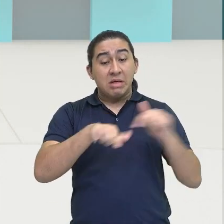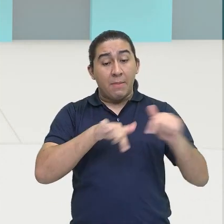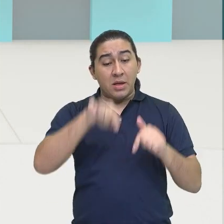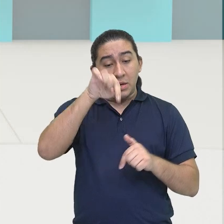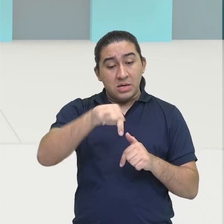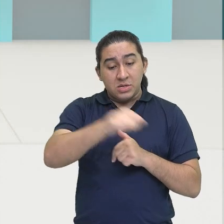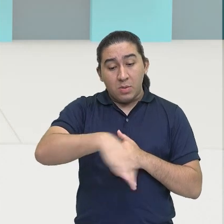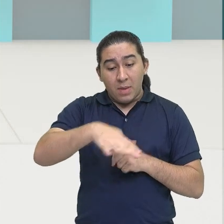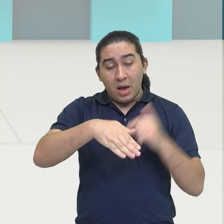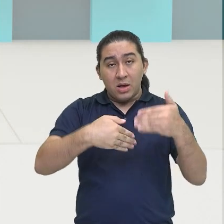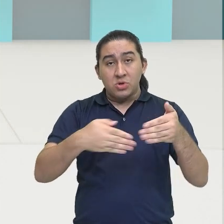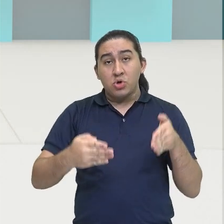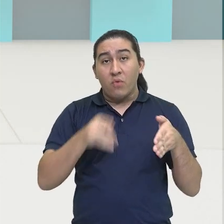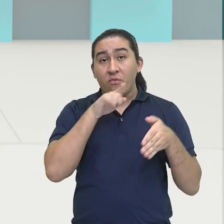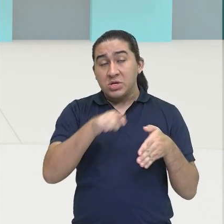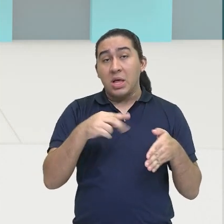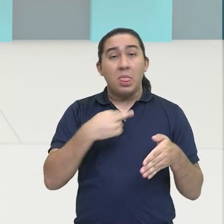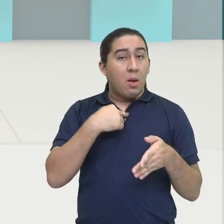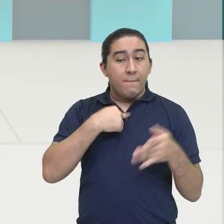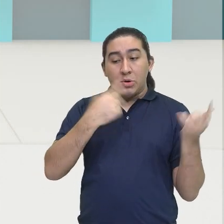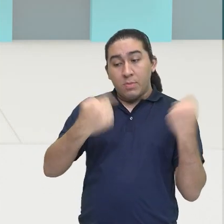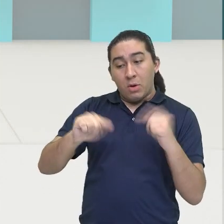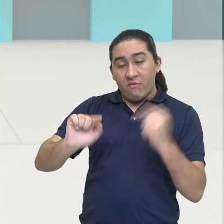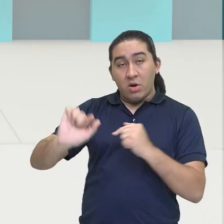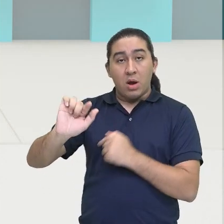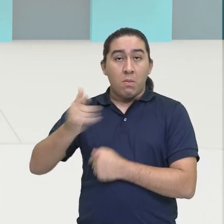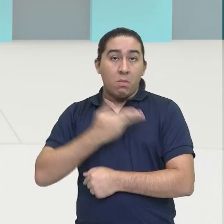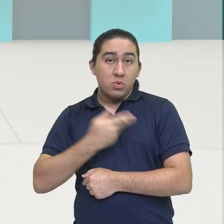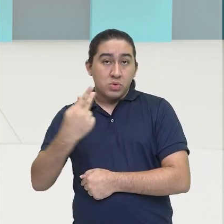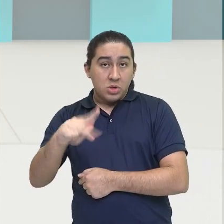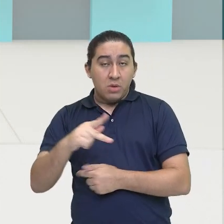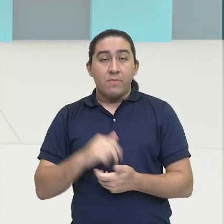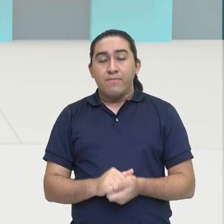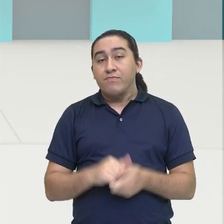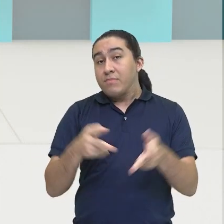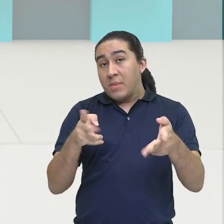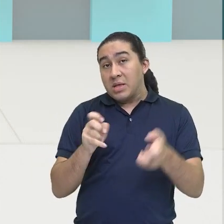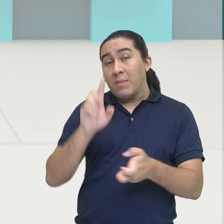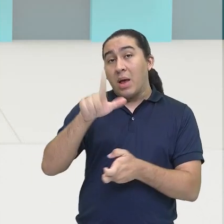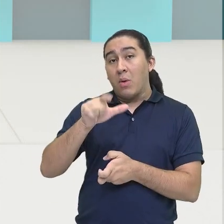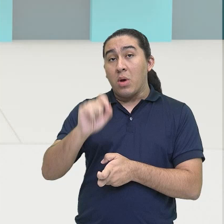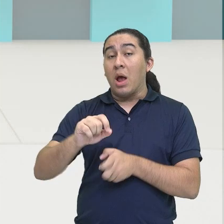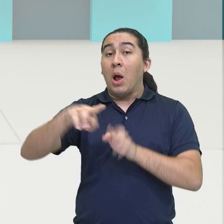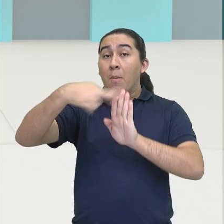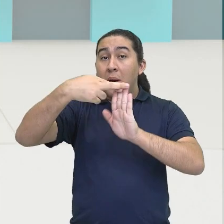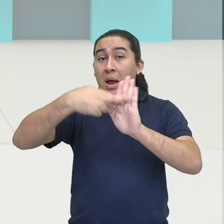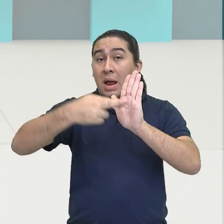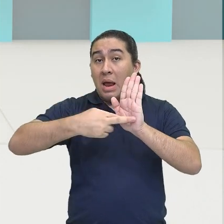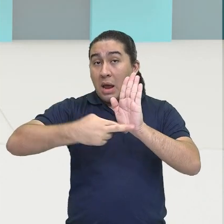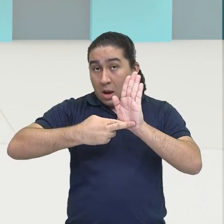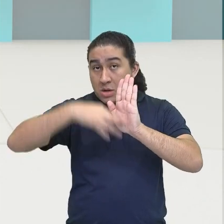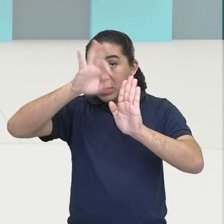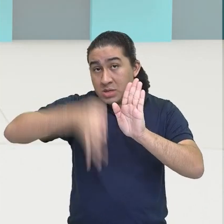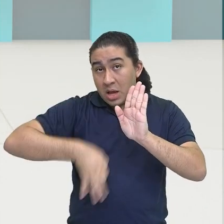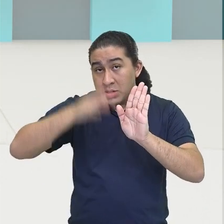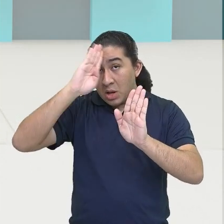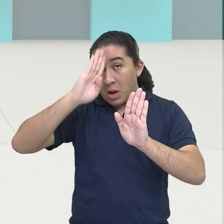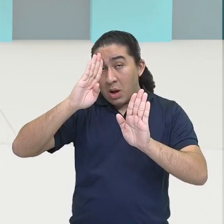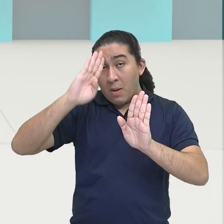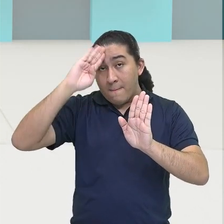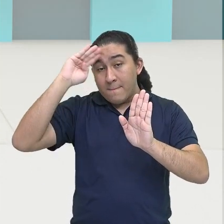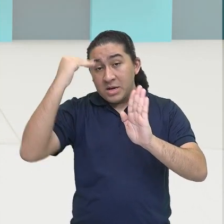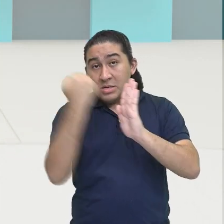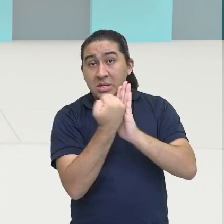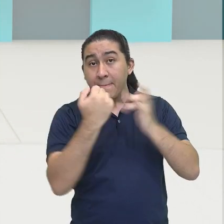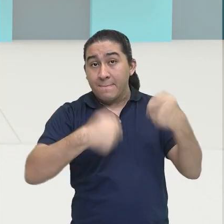seu colega. Veja, que é uma questão de ordem, mas também é uma questão que está sendo ali colocada para eu seguir, porque